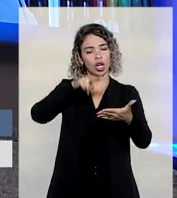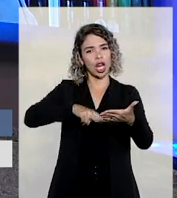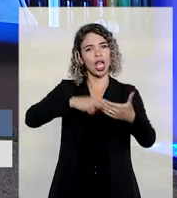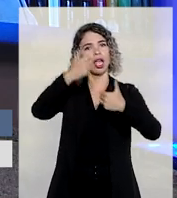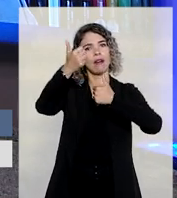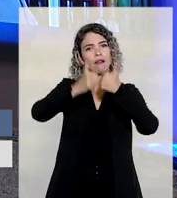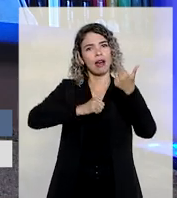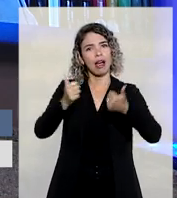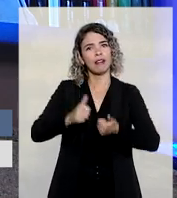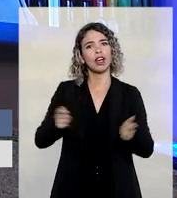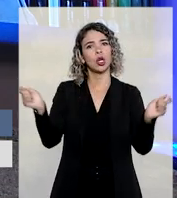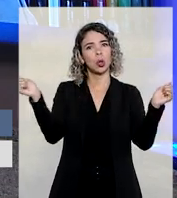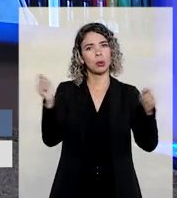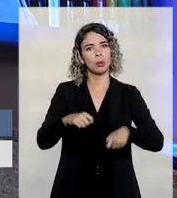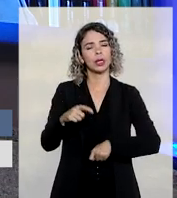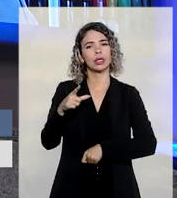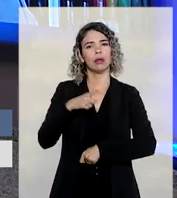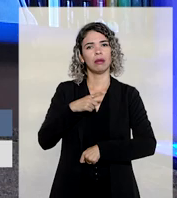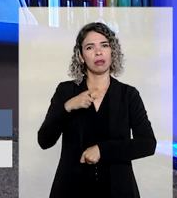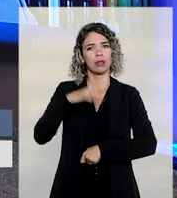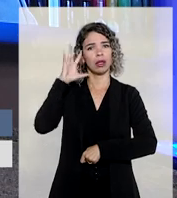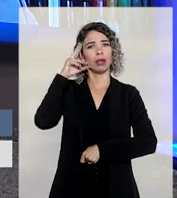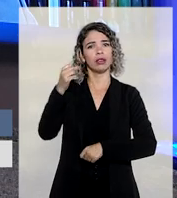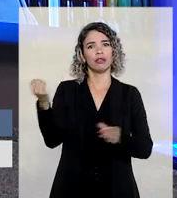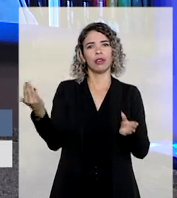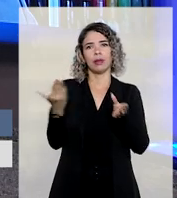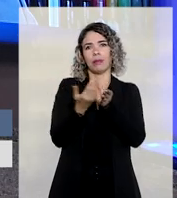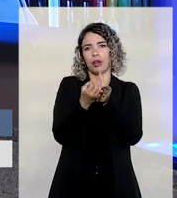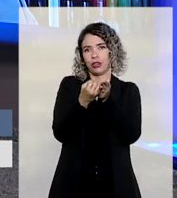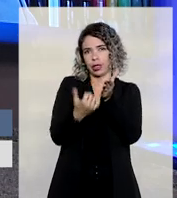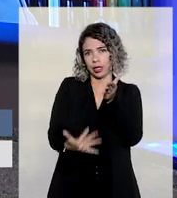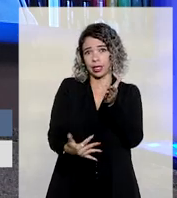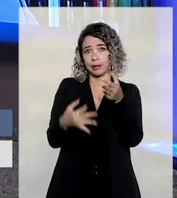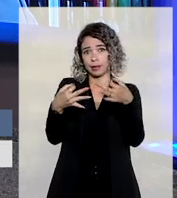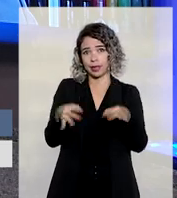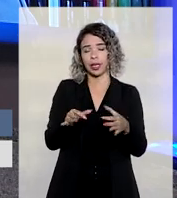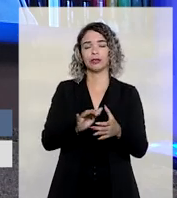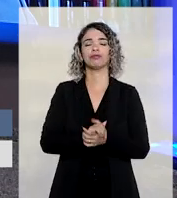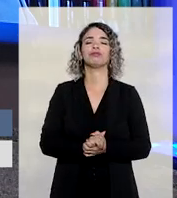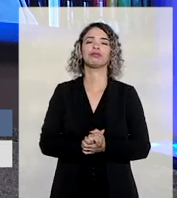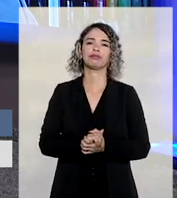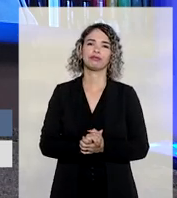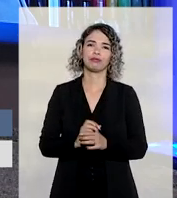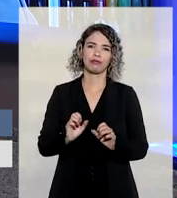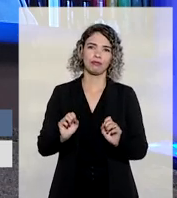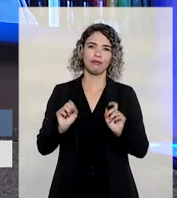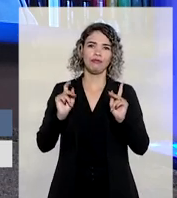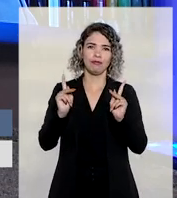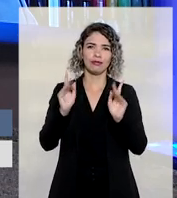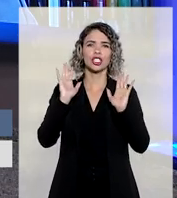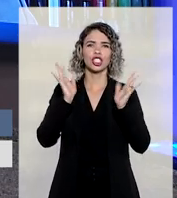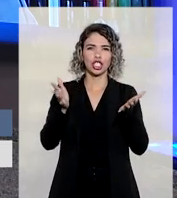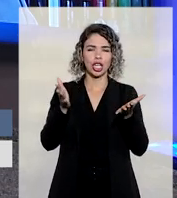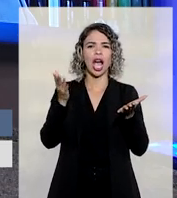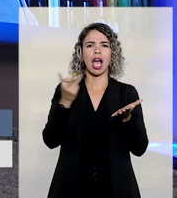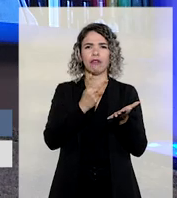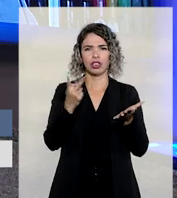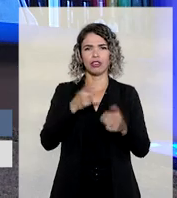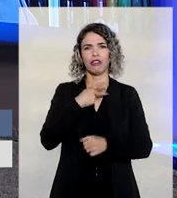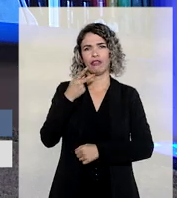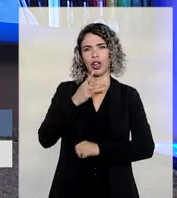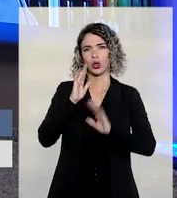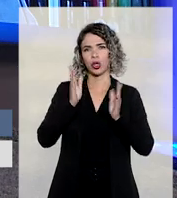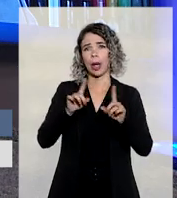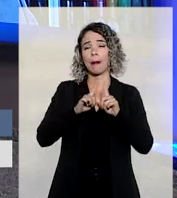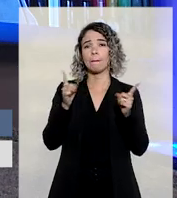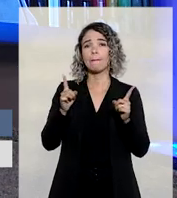prolator da decisão embargada, que é o competente para julgar os embargos de declaração. Bom, eu vou fazer um embasamento aqui, eu sei que ambos já